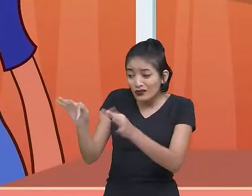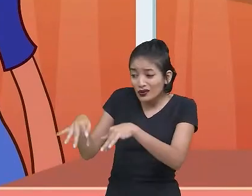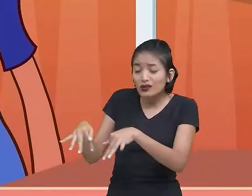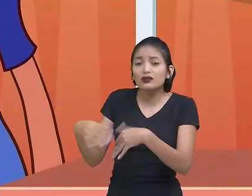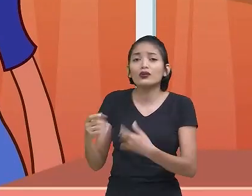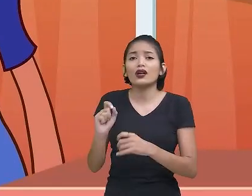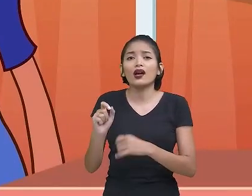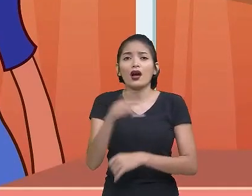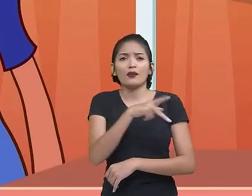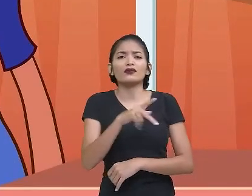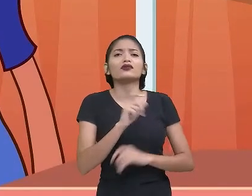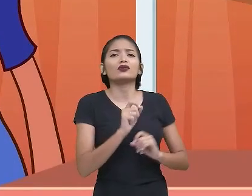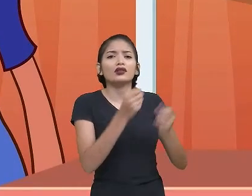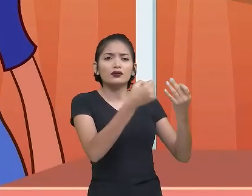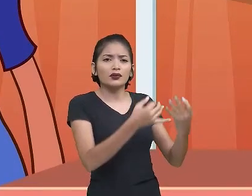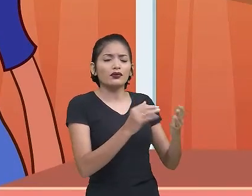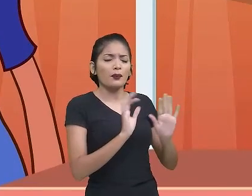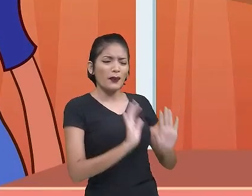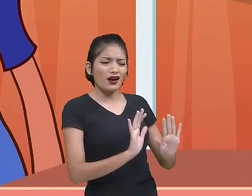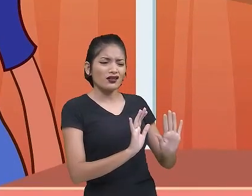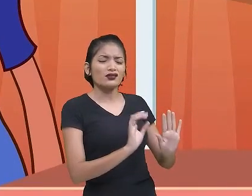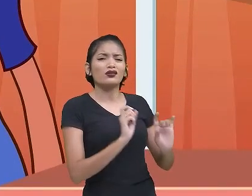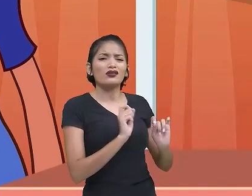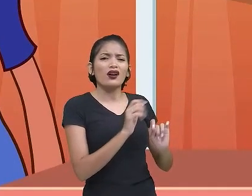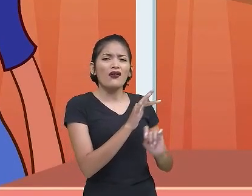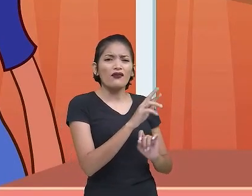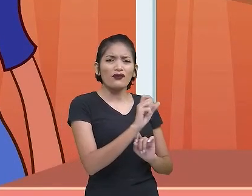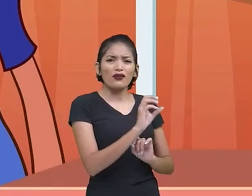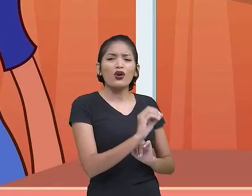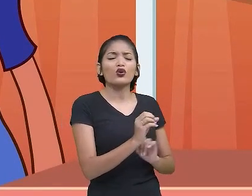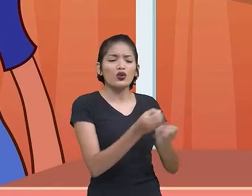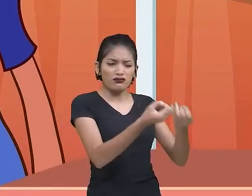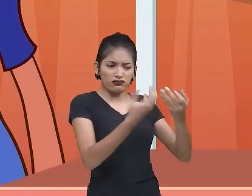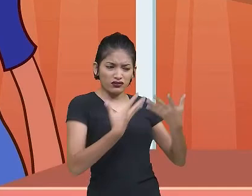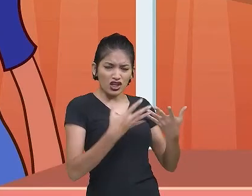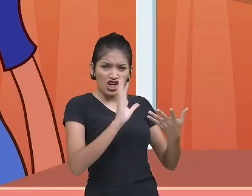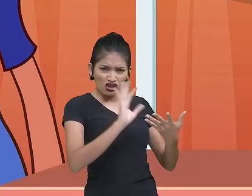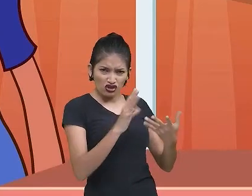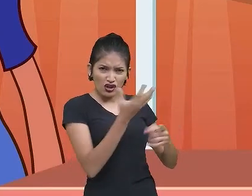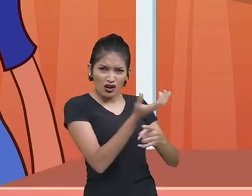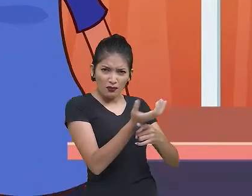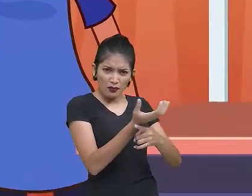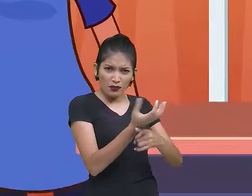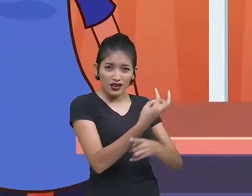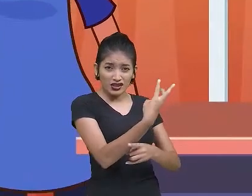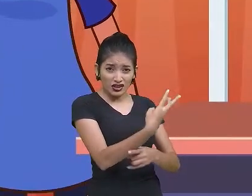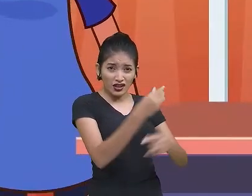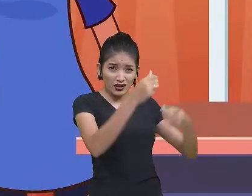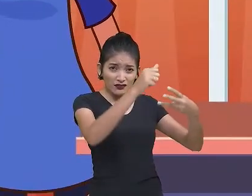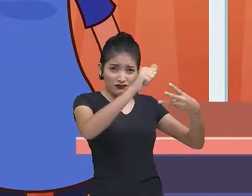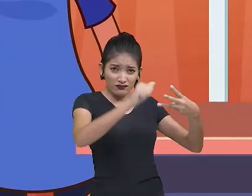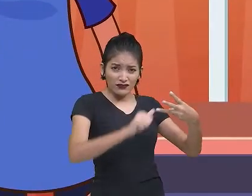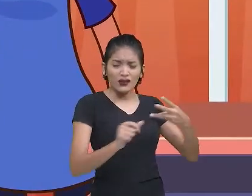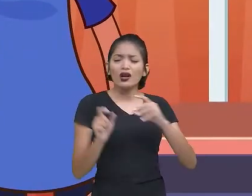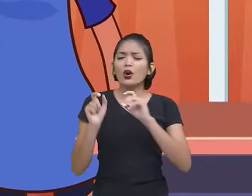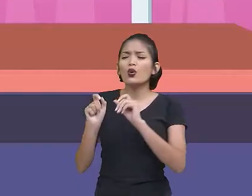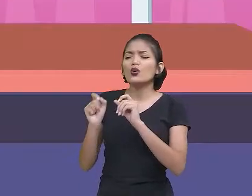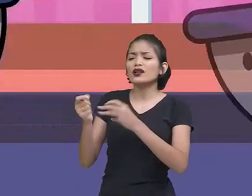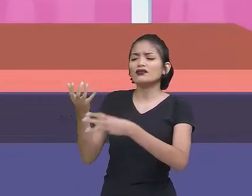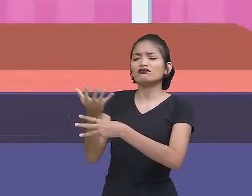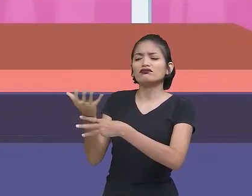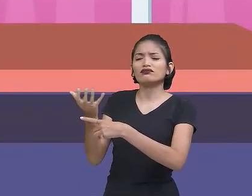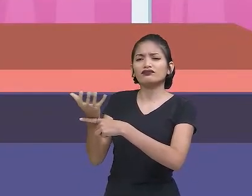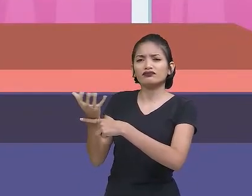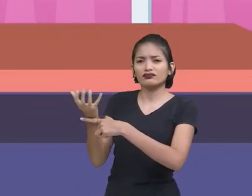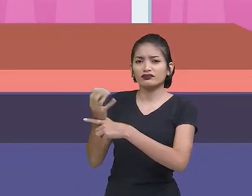professora partiu. Espere um pouco, Flora. O que vai me contar já passou pelas 3 peneiras? Que peneiras, professora?